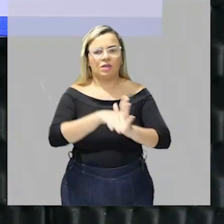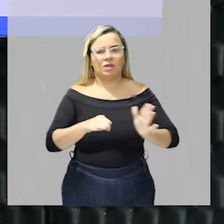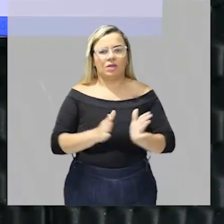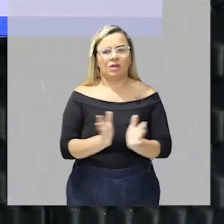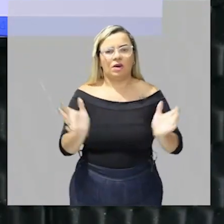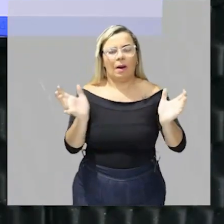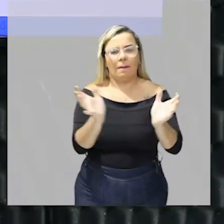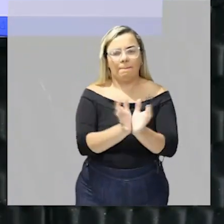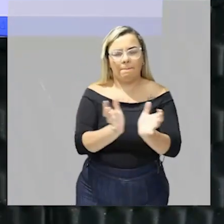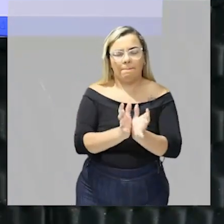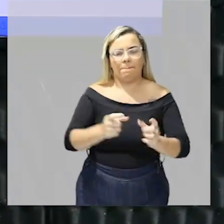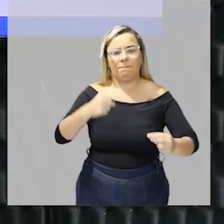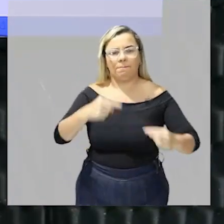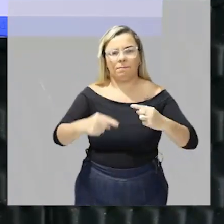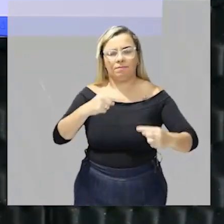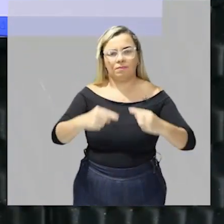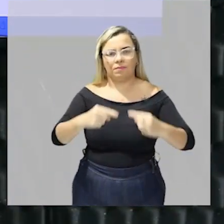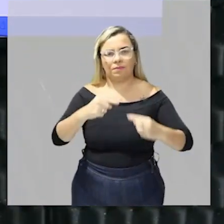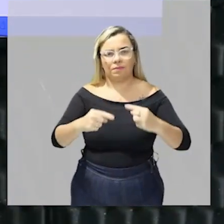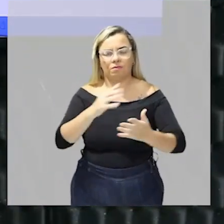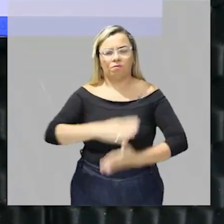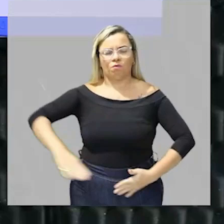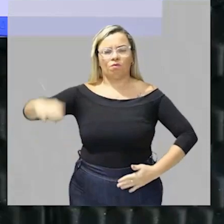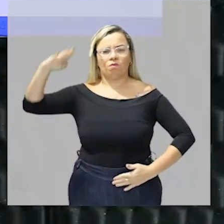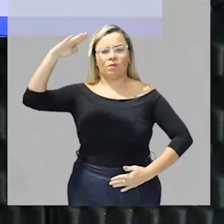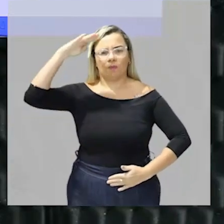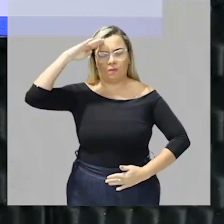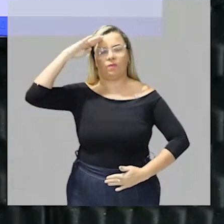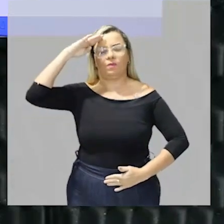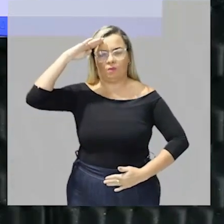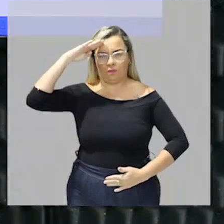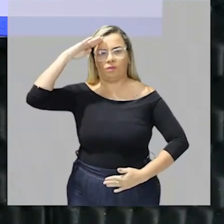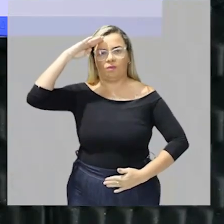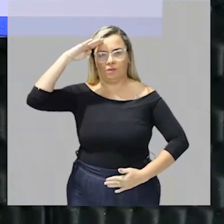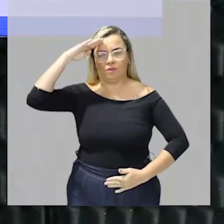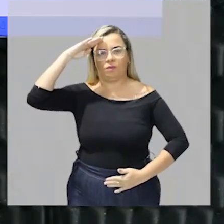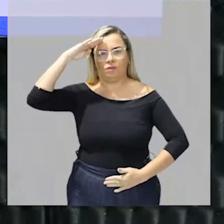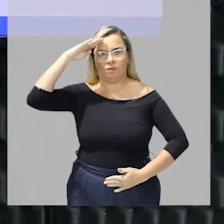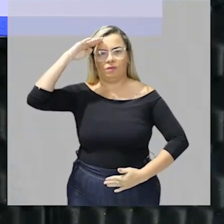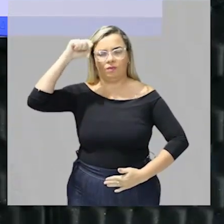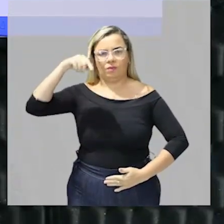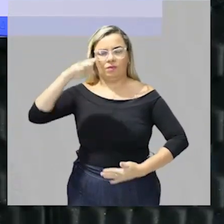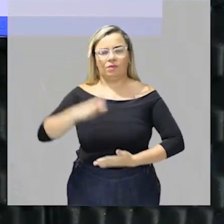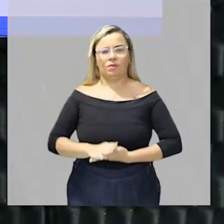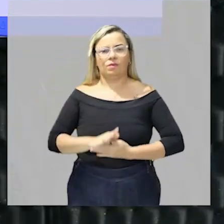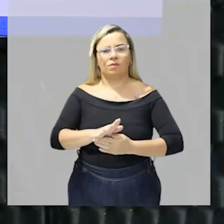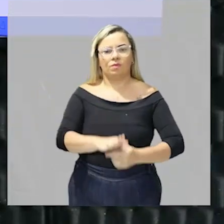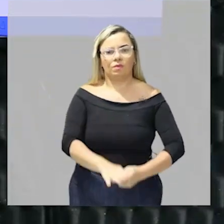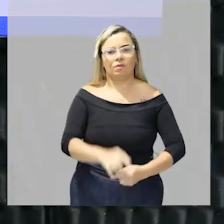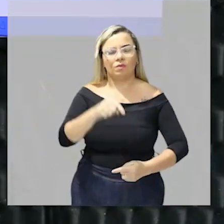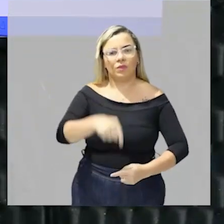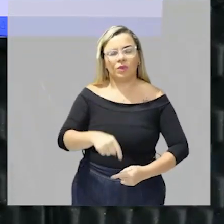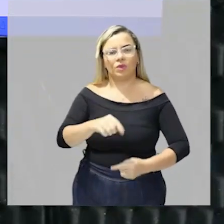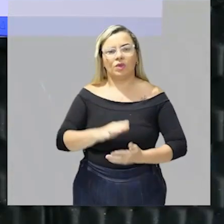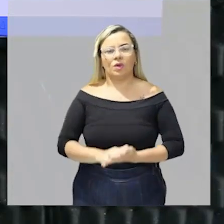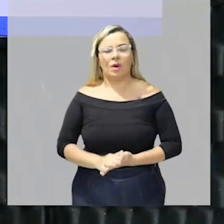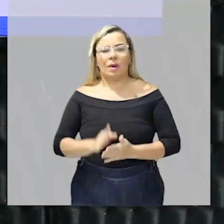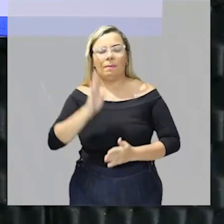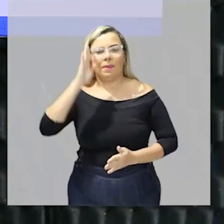grupo político militarizado, com apoio dos principais setores